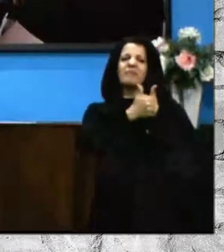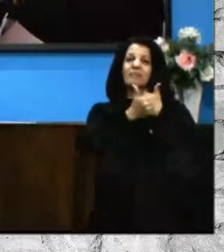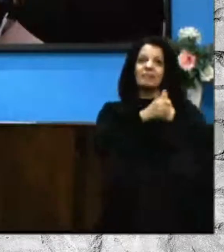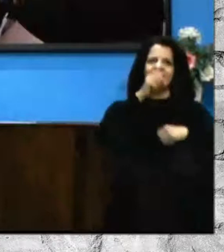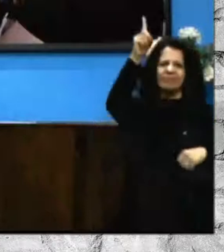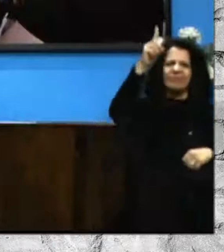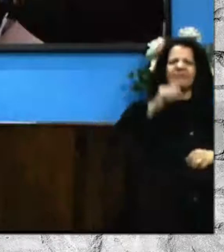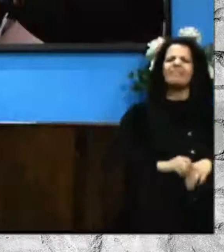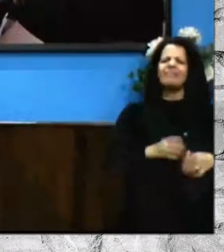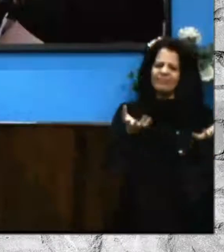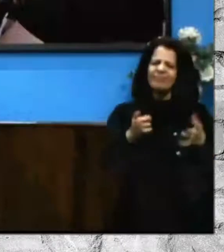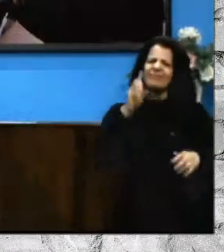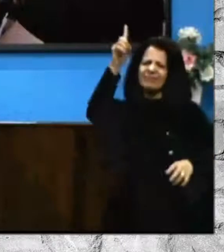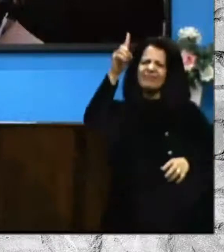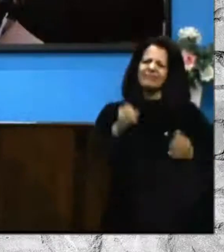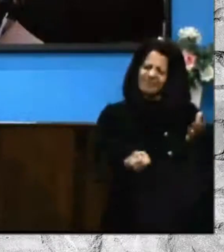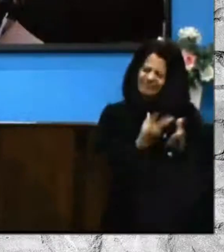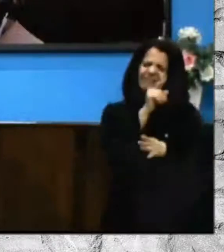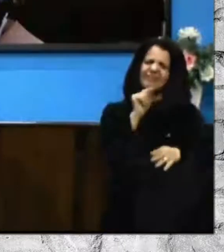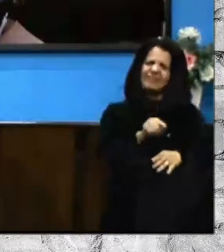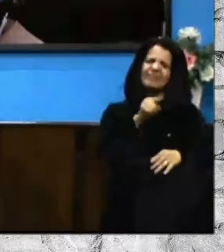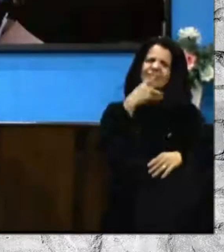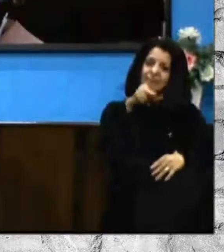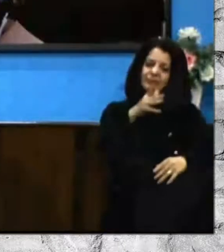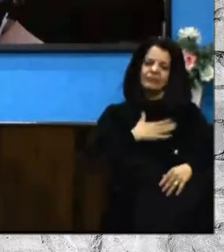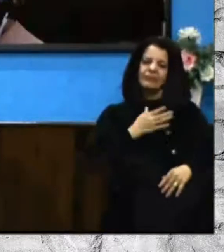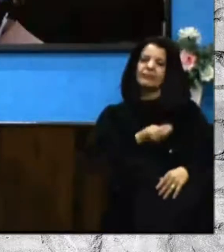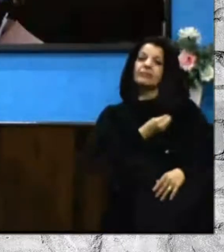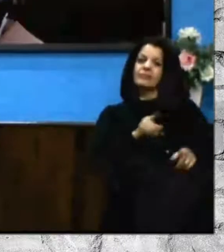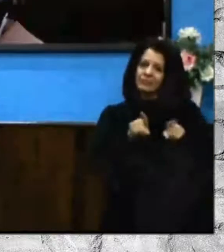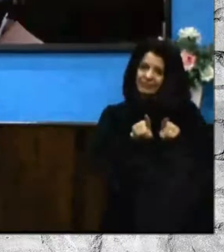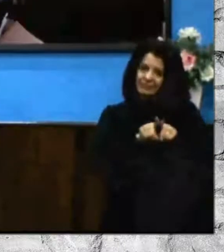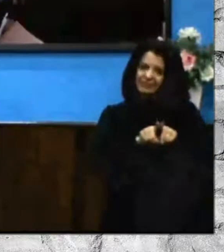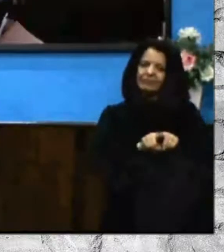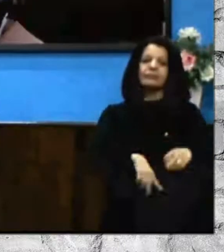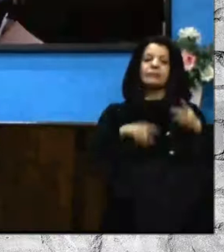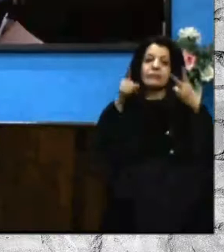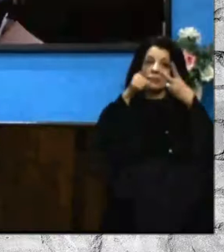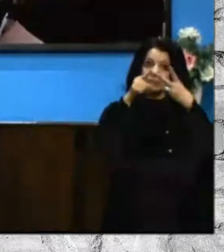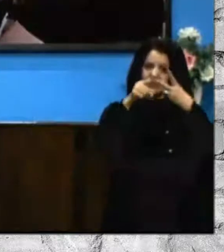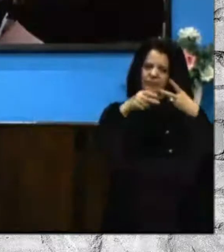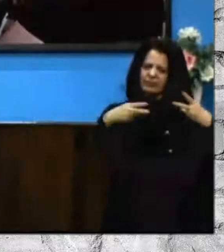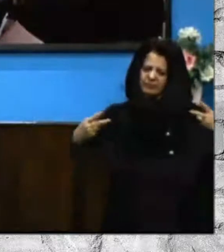Altíssimo. Queira Deus que seja assim. Queira Deus que seja assim. Em segundo lugar,